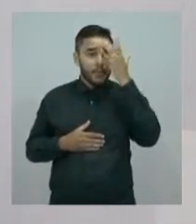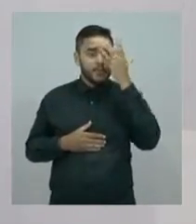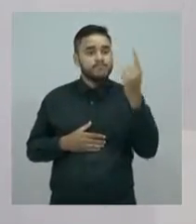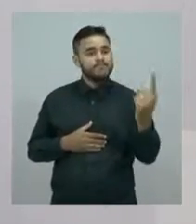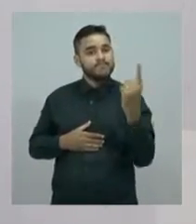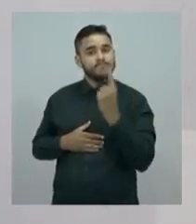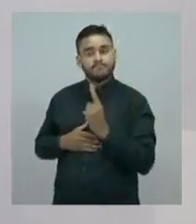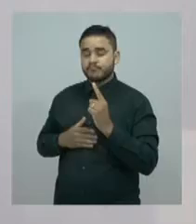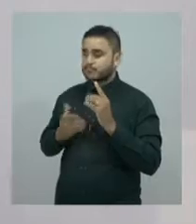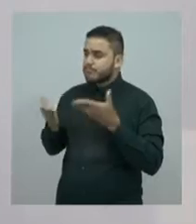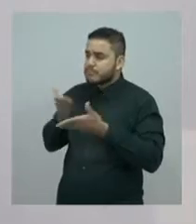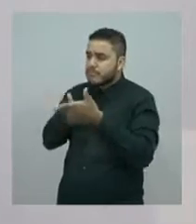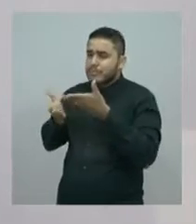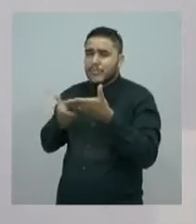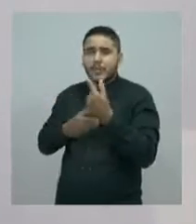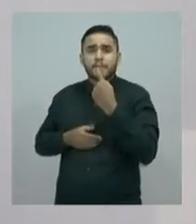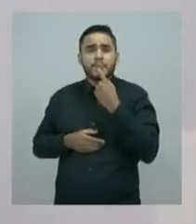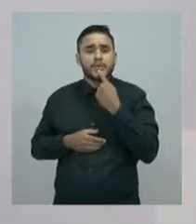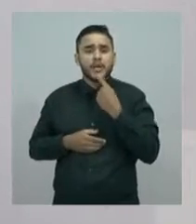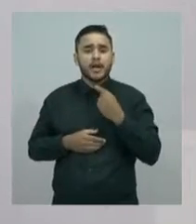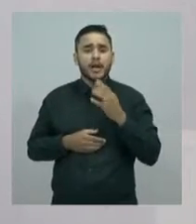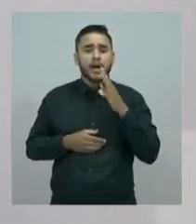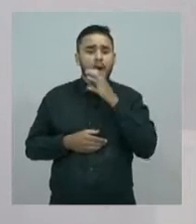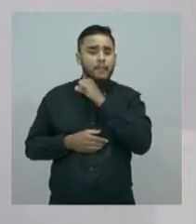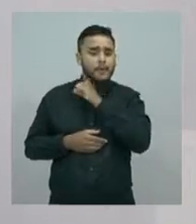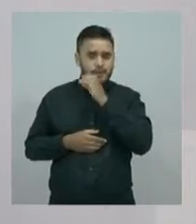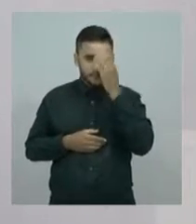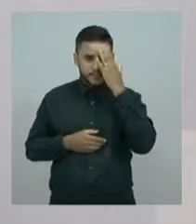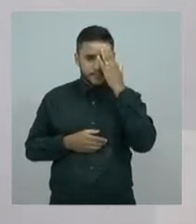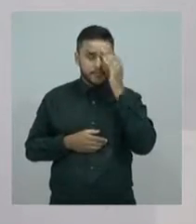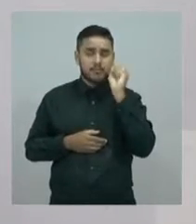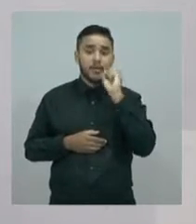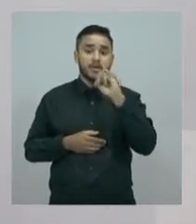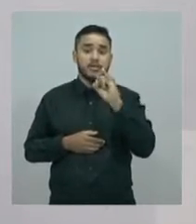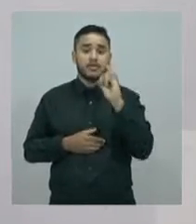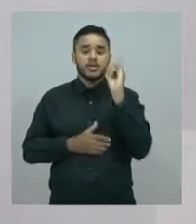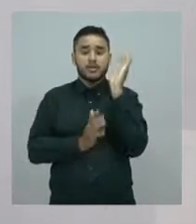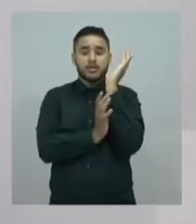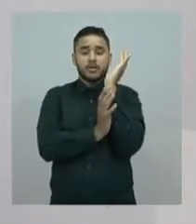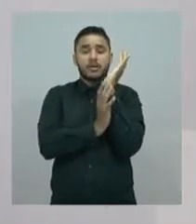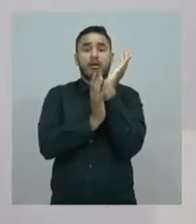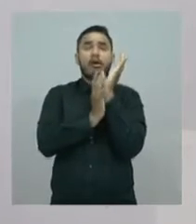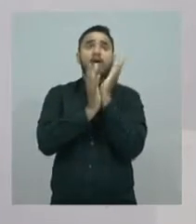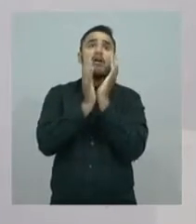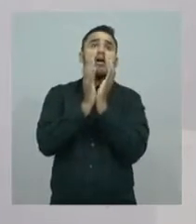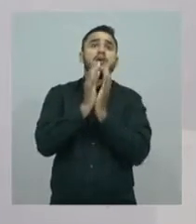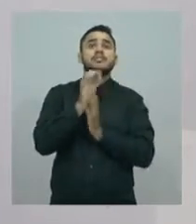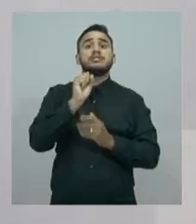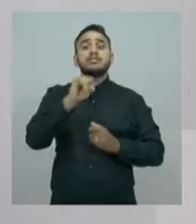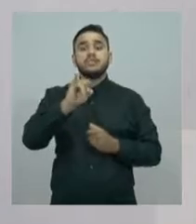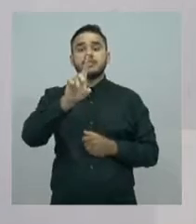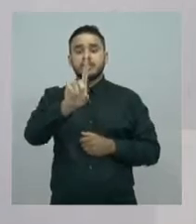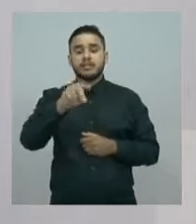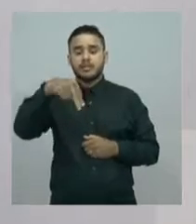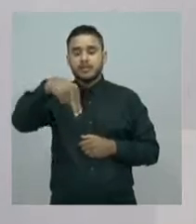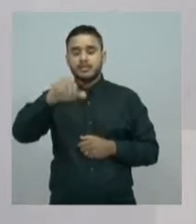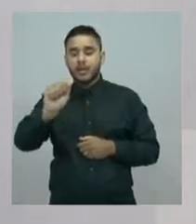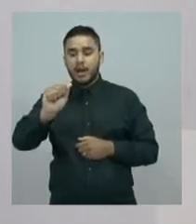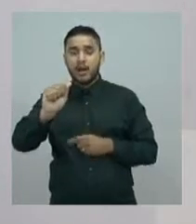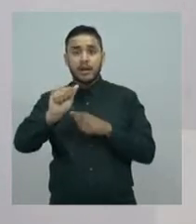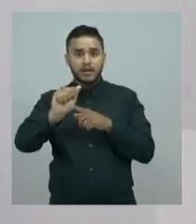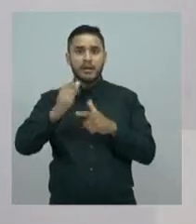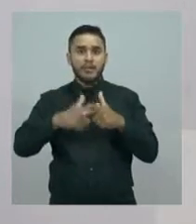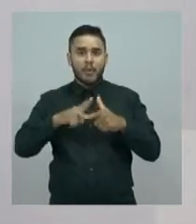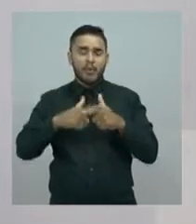mês, consegue resolver uma investigação de paternidade que na justiça pode demorar anos, no nosso núcleo, no núcleo